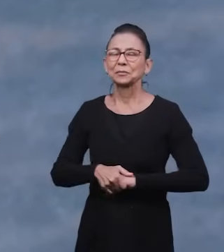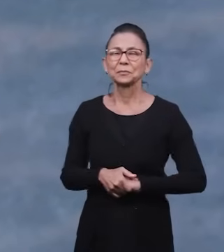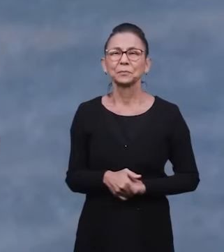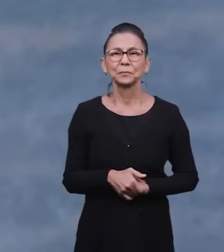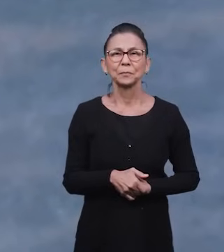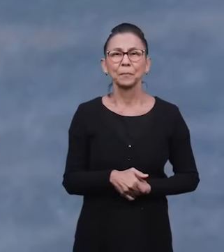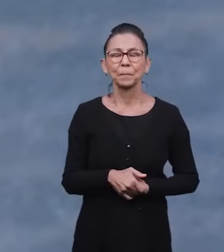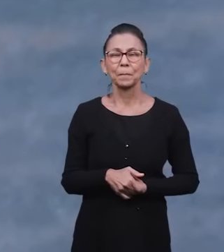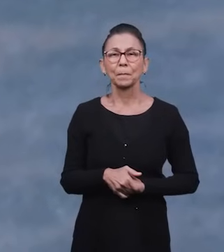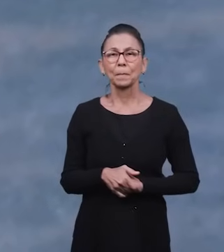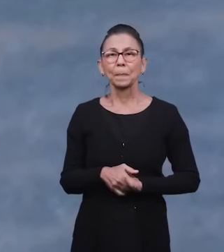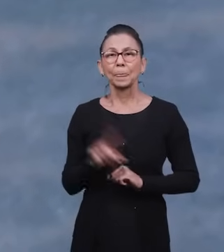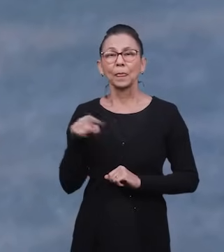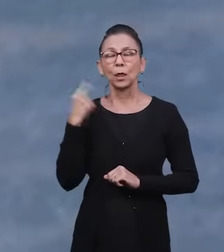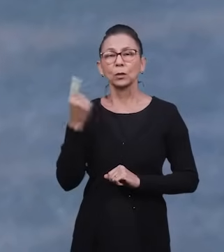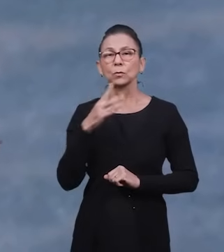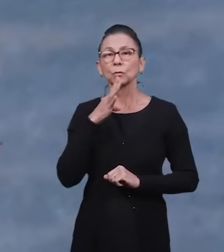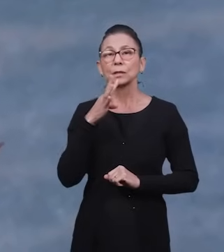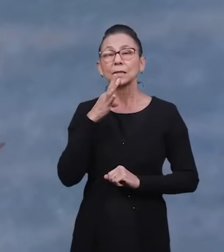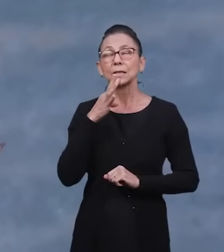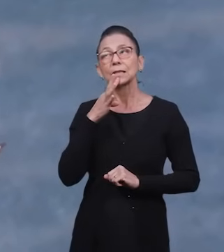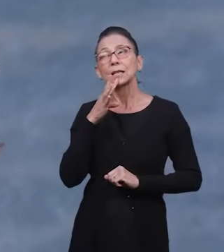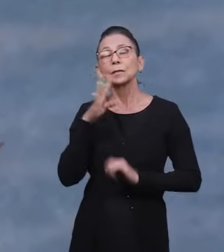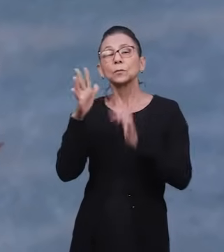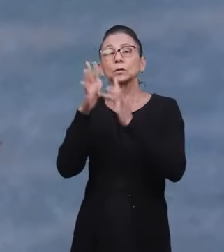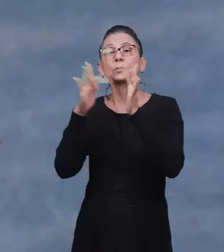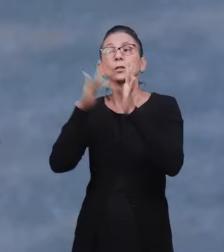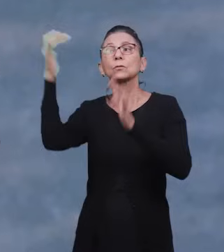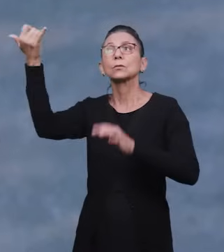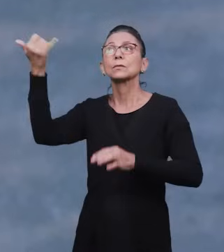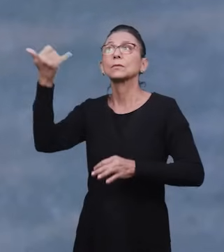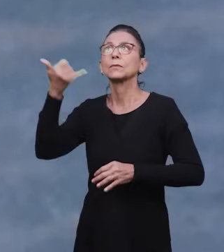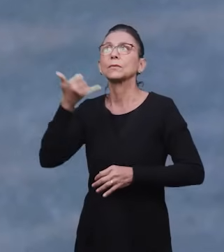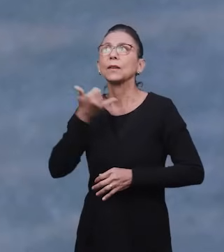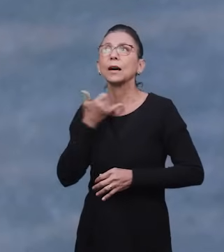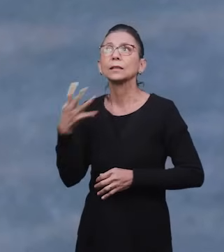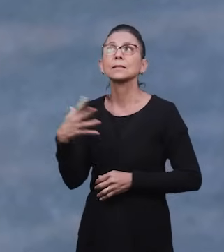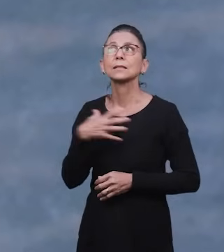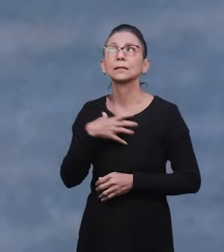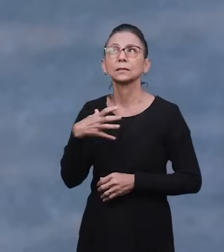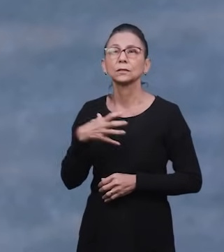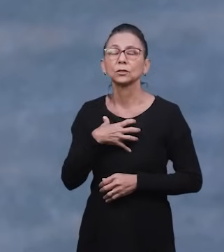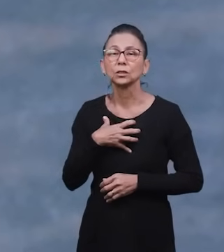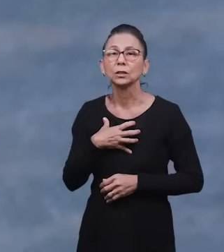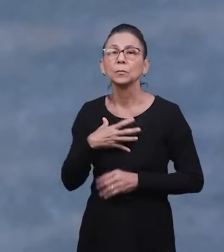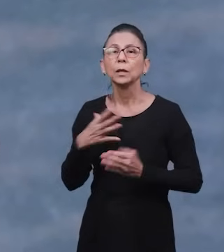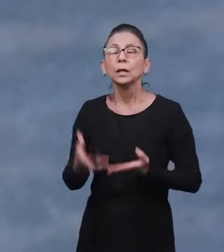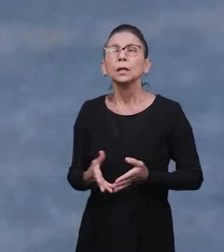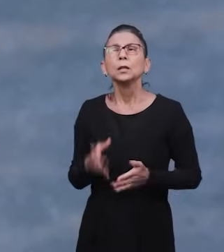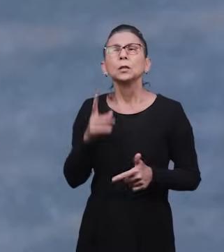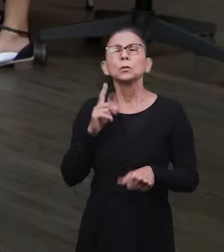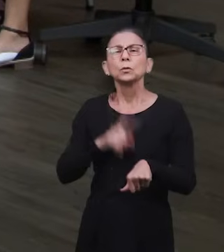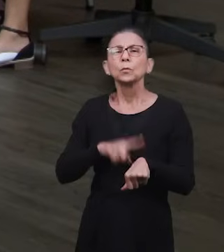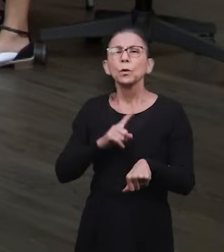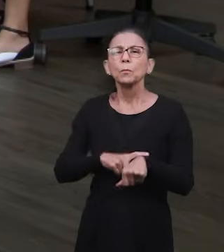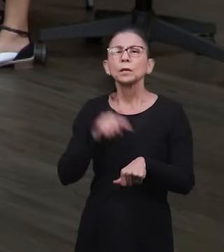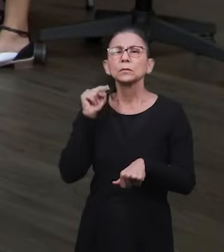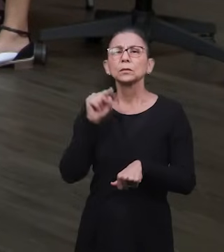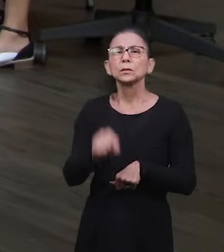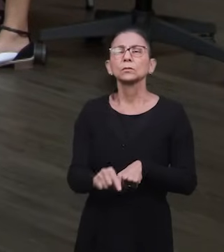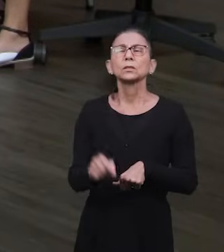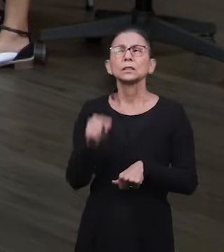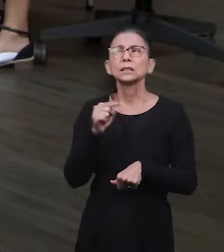ela conhece a voz do pastor. Mas quando ela deixa de ouvir a voz do pastor, quando ela deixa de ouvir a voz do Espírito Santo,